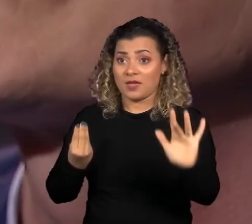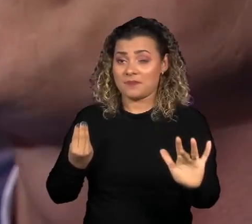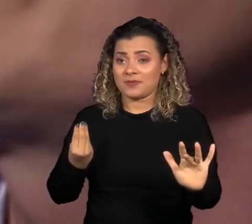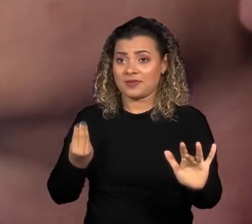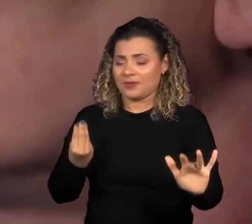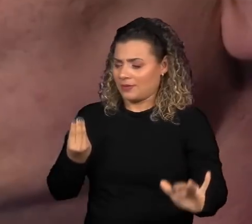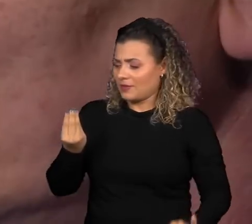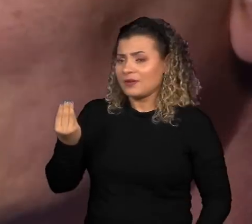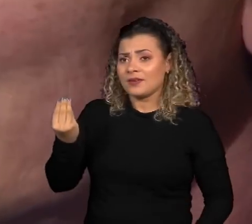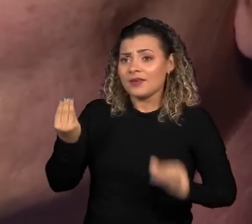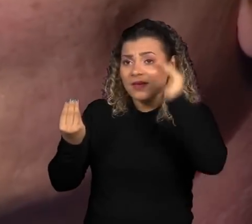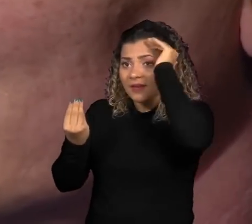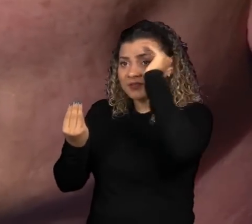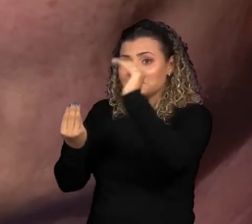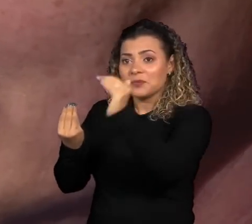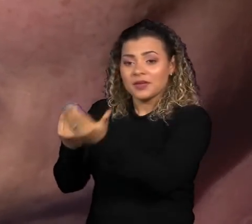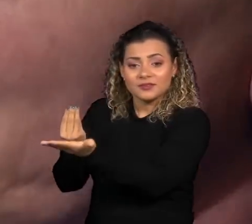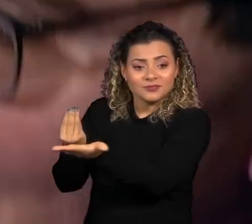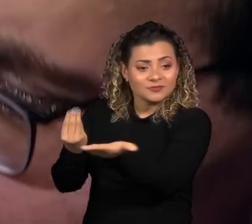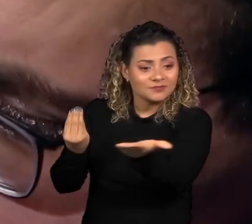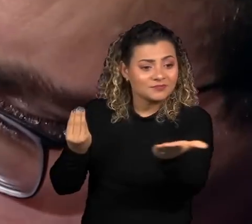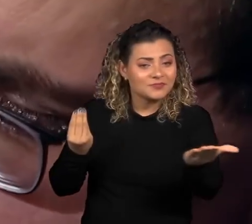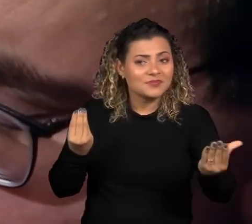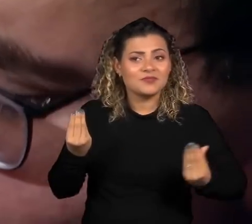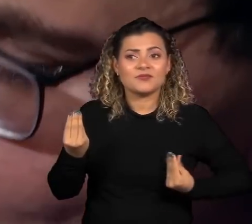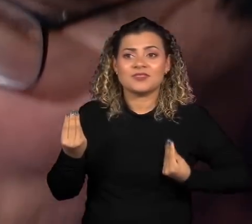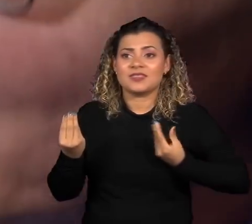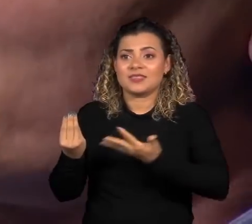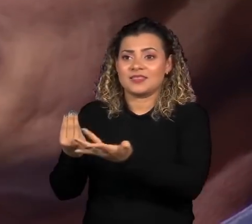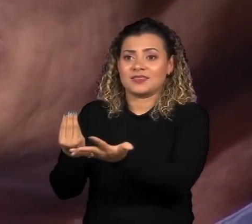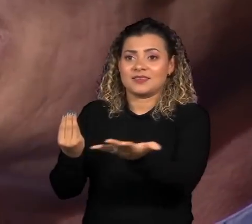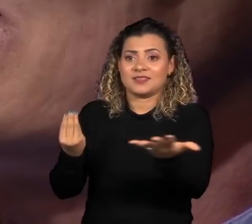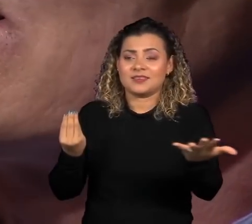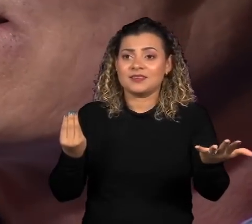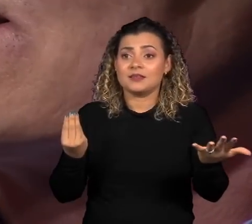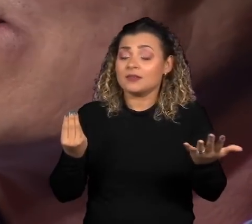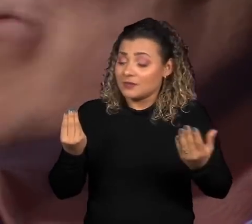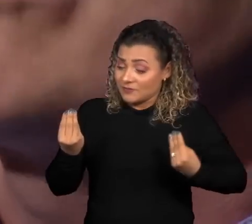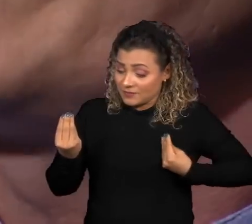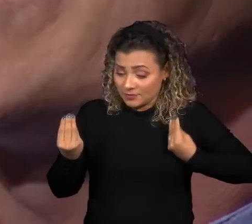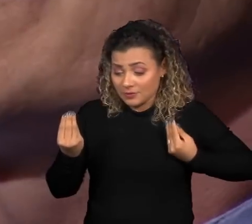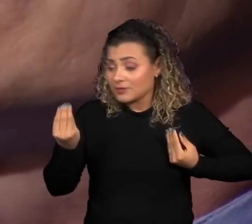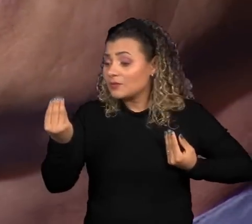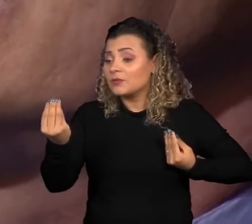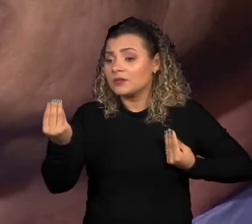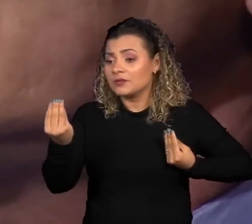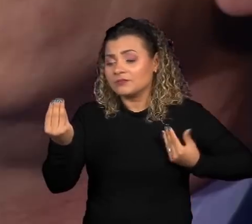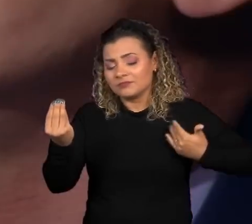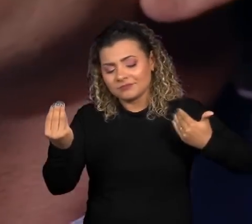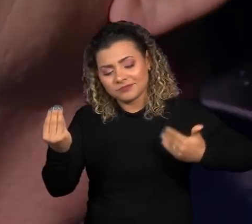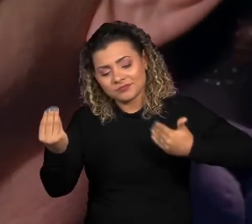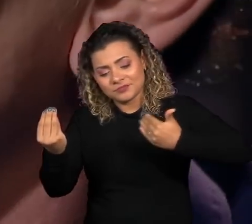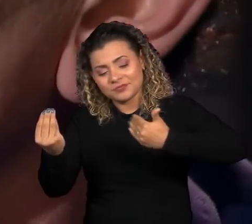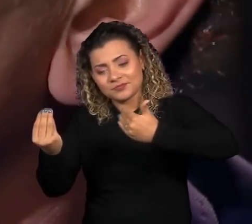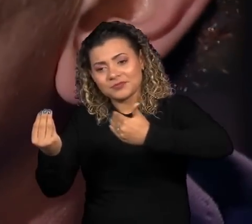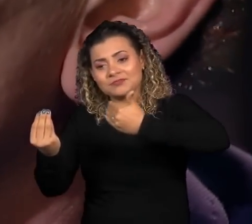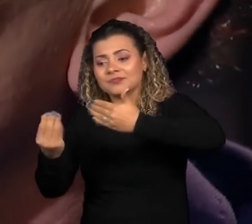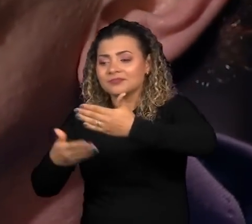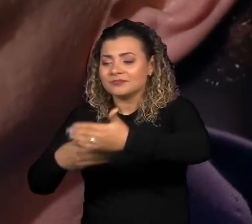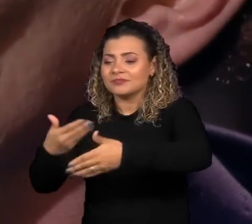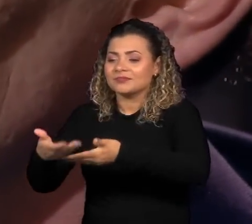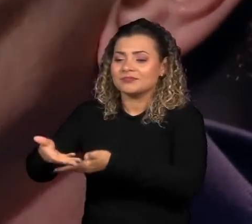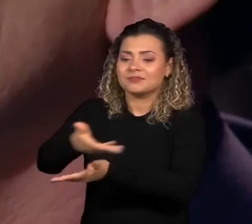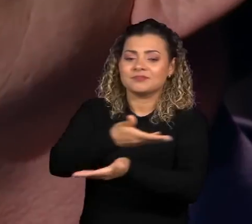devido respeito a tudo que existe. Passar pelo mundo deixando pegadas do bem. E quando esbarrar no